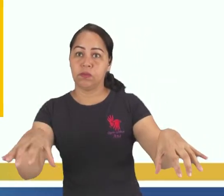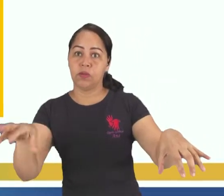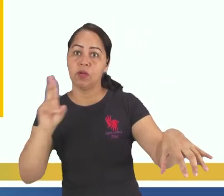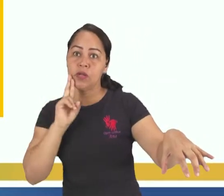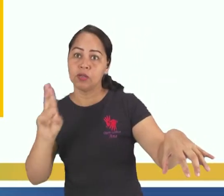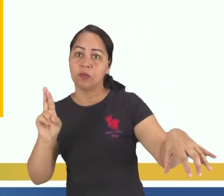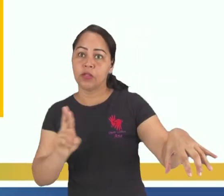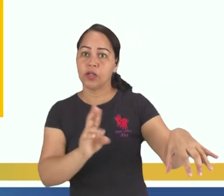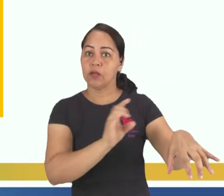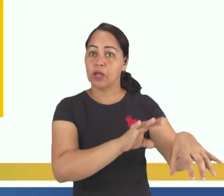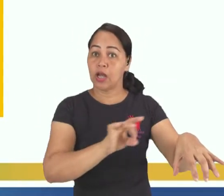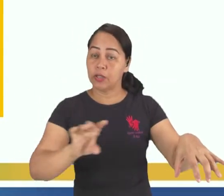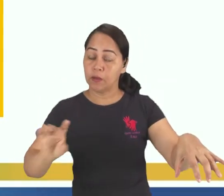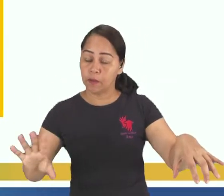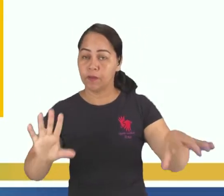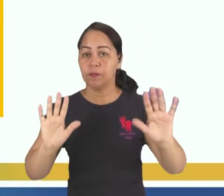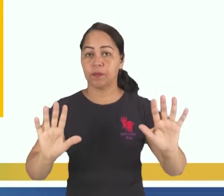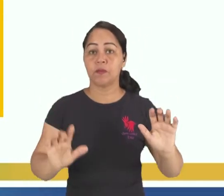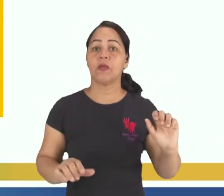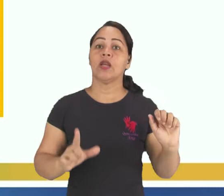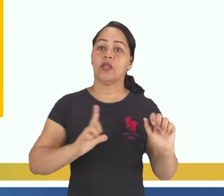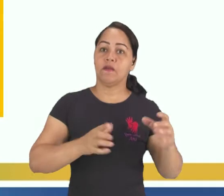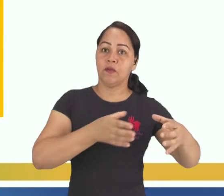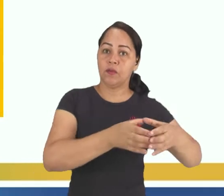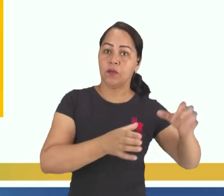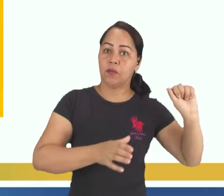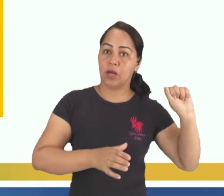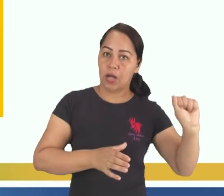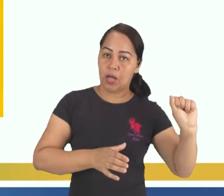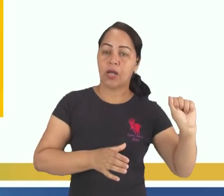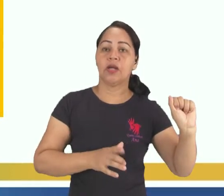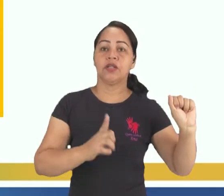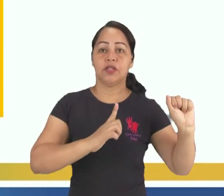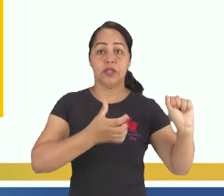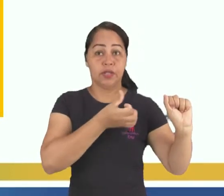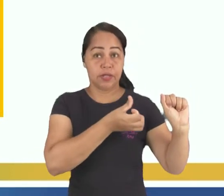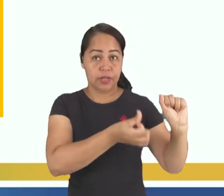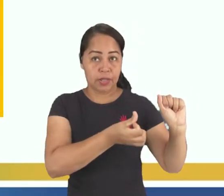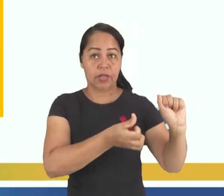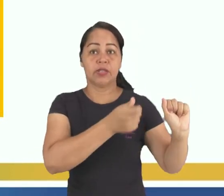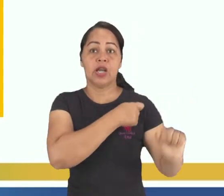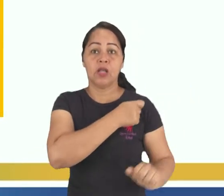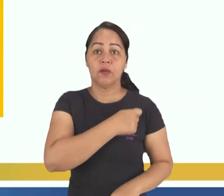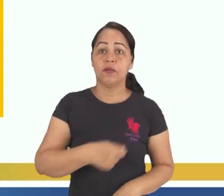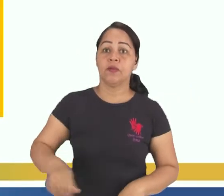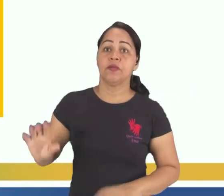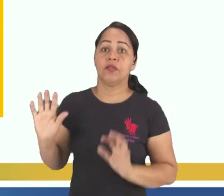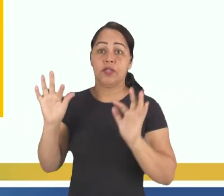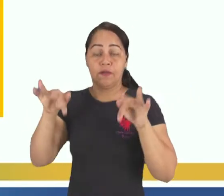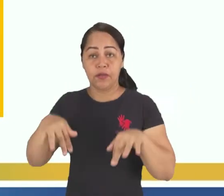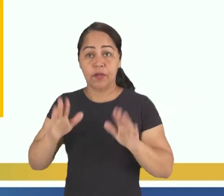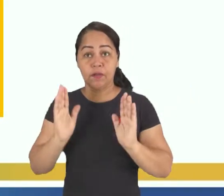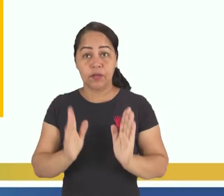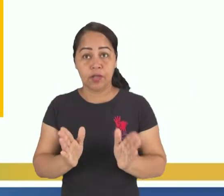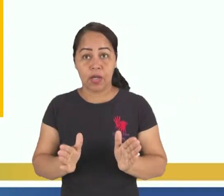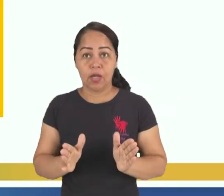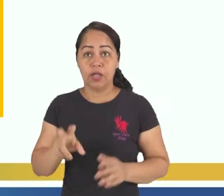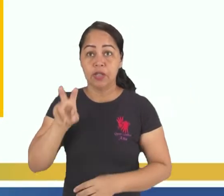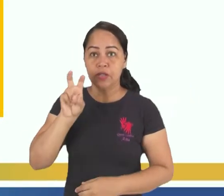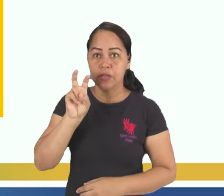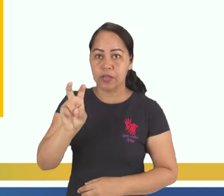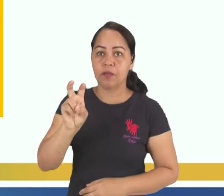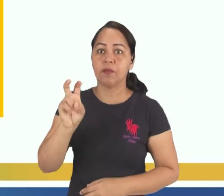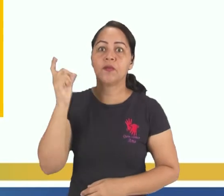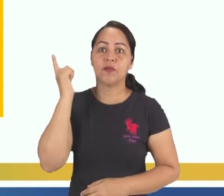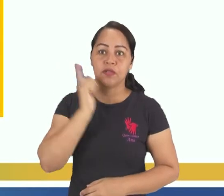as equipes A e B. A equipe A continha 6 alunos e na final 5 deles acertaram as